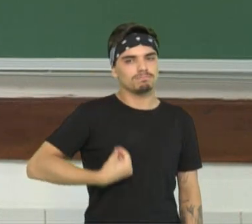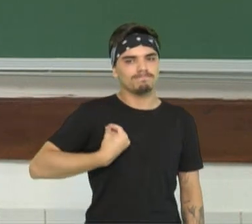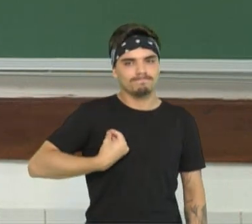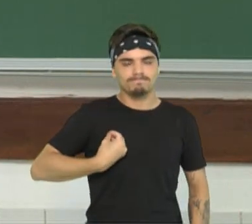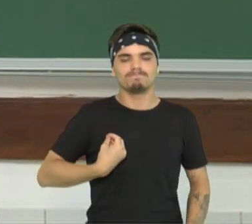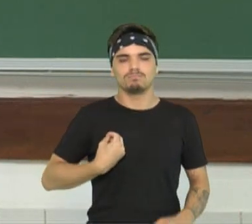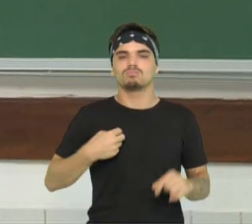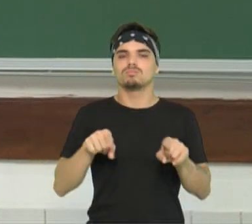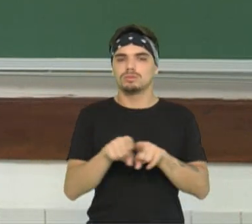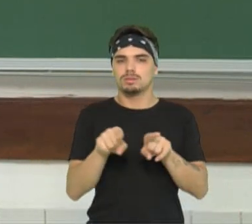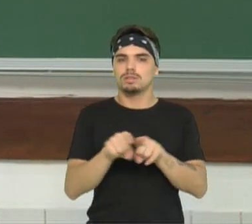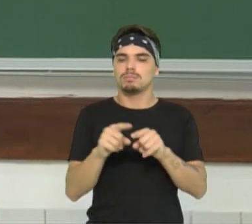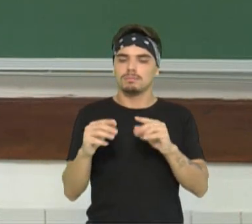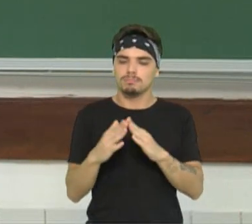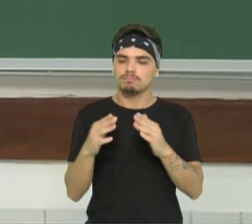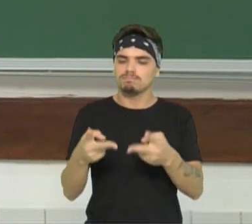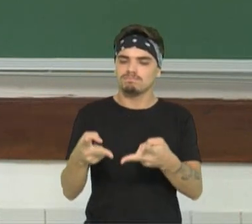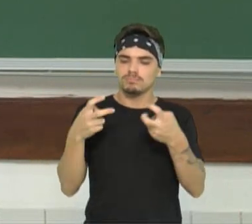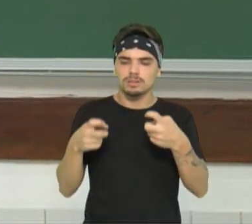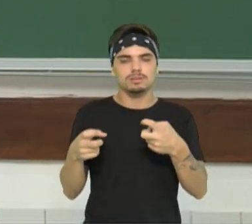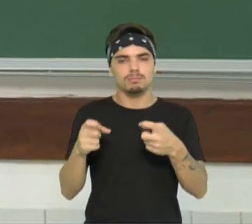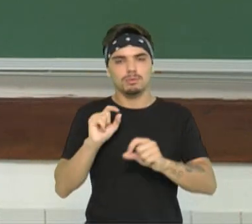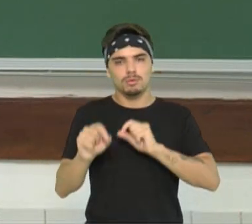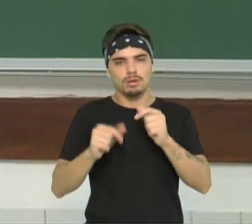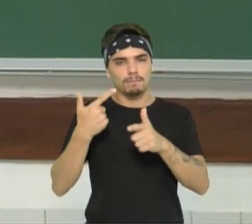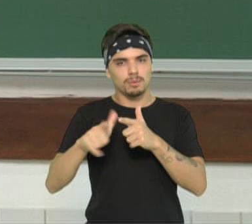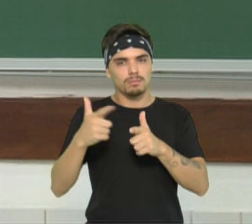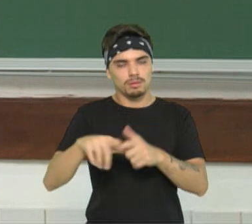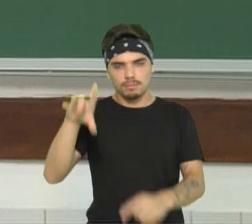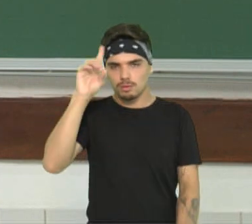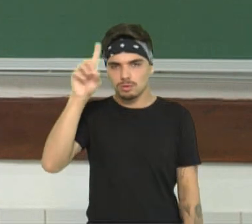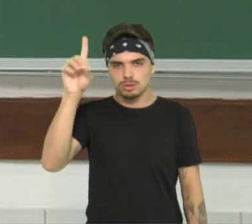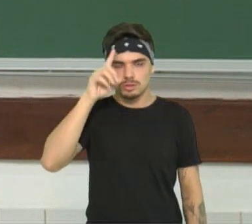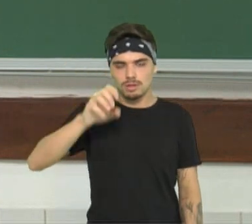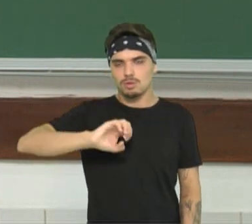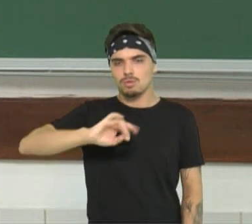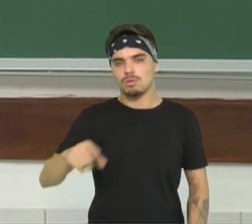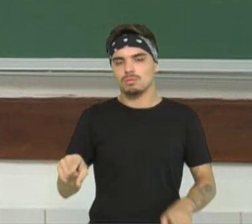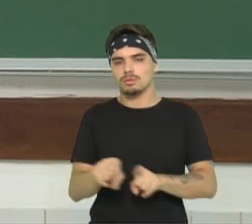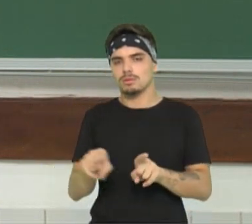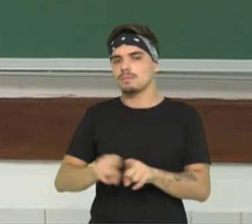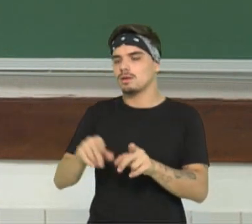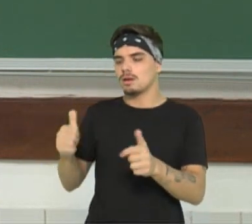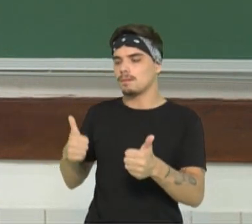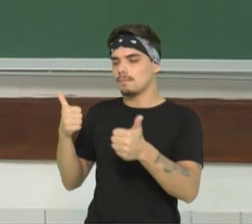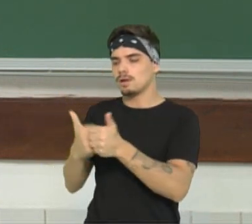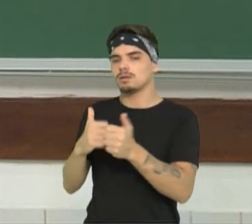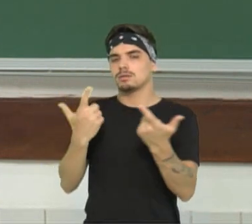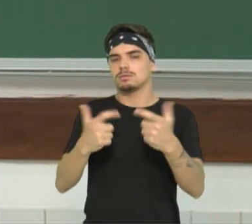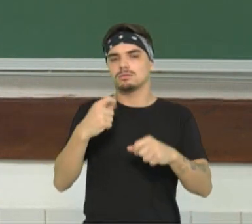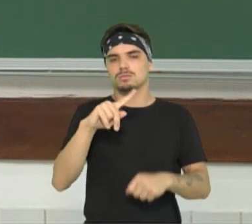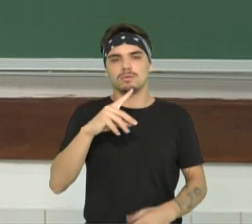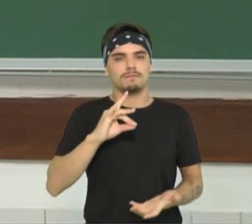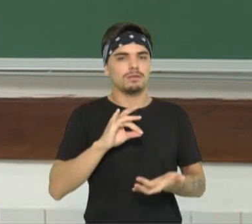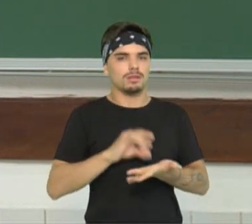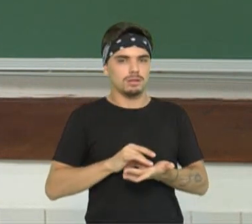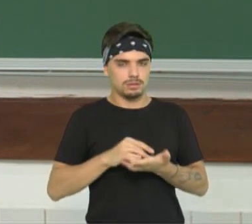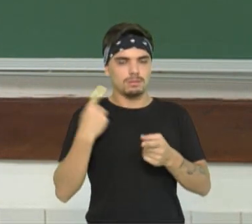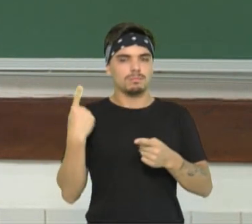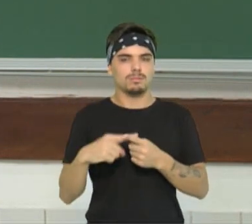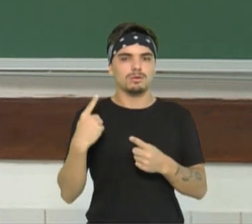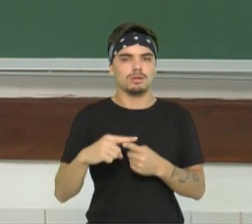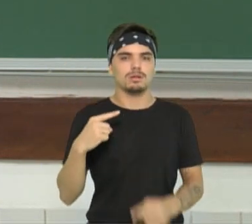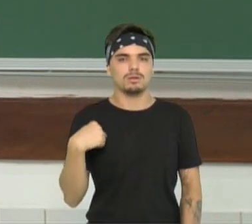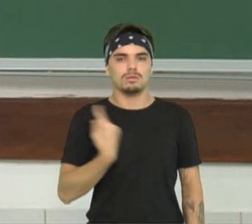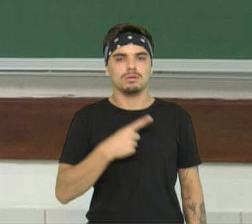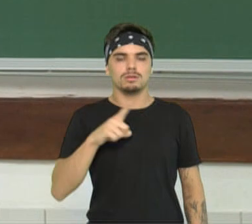perceber que esses problemas ou eles fazem parte do seu dia a dia ou eles estão muito próximos da sua realidade, porque nós